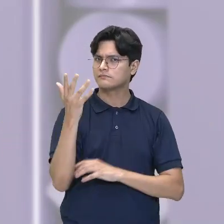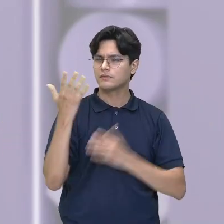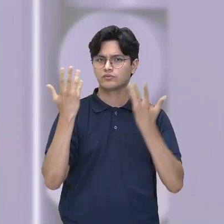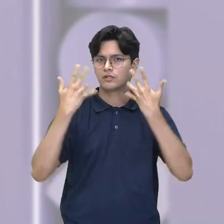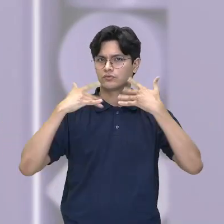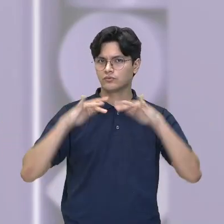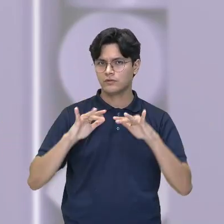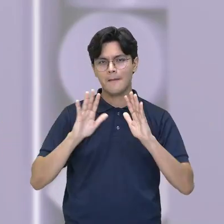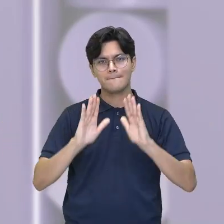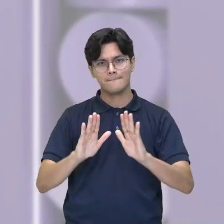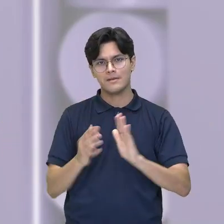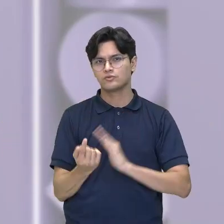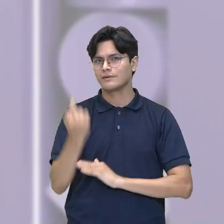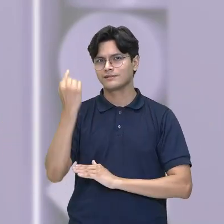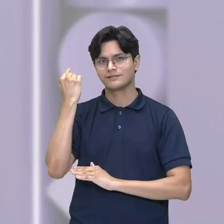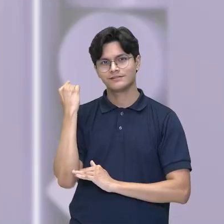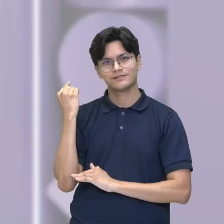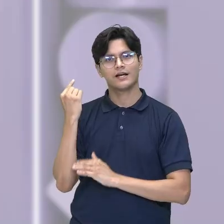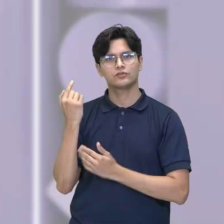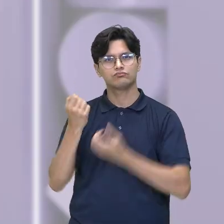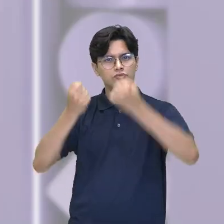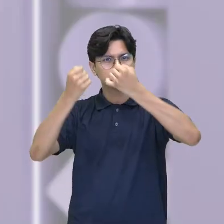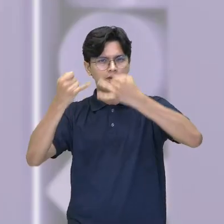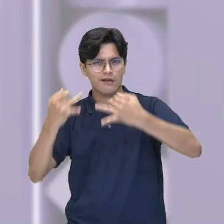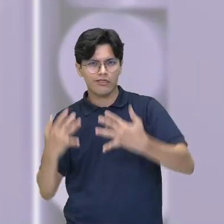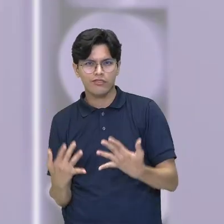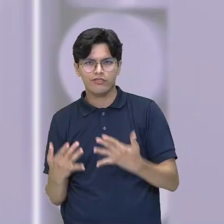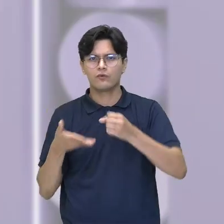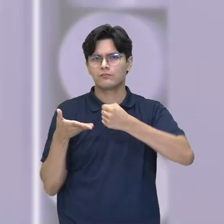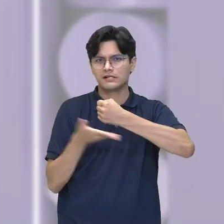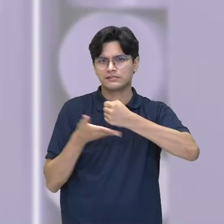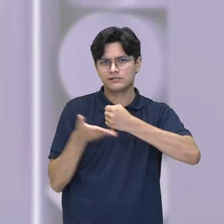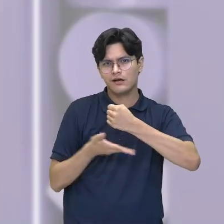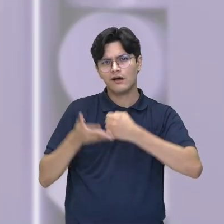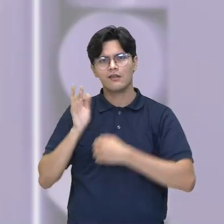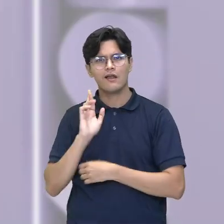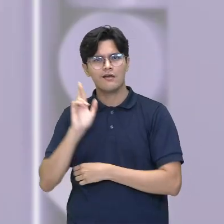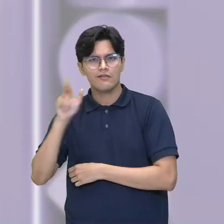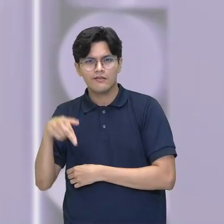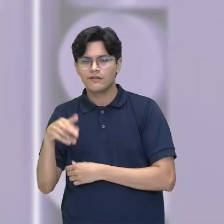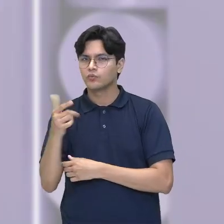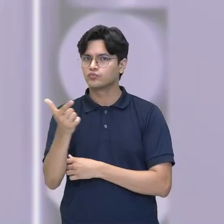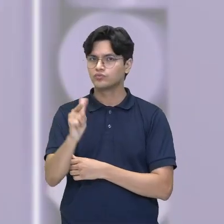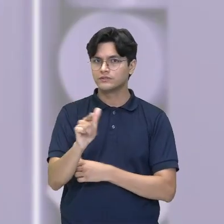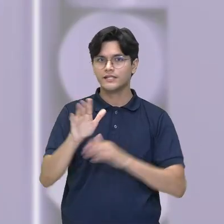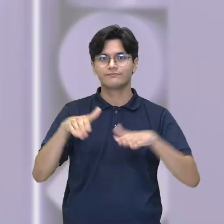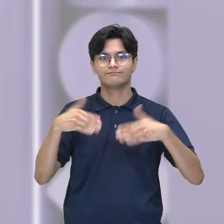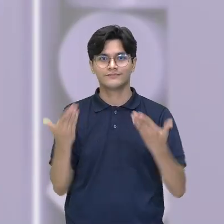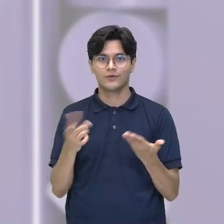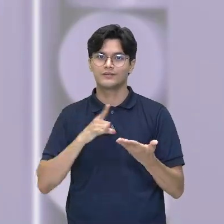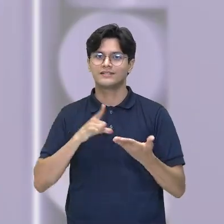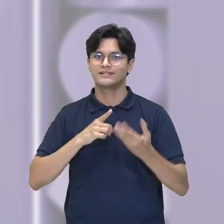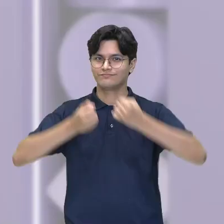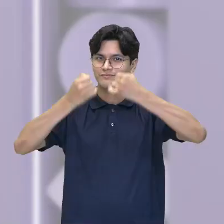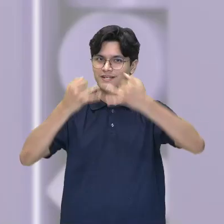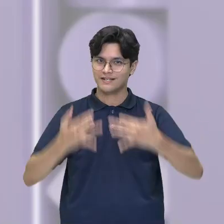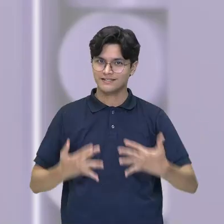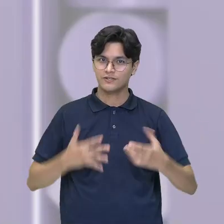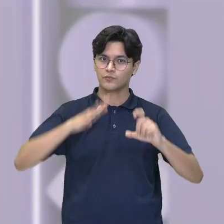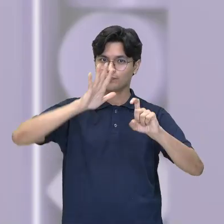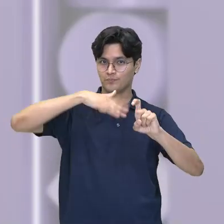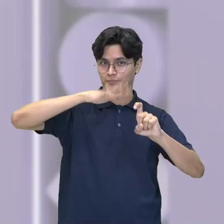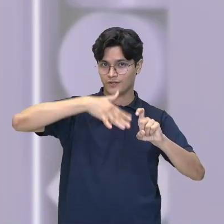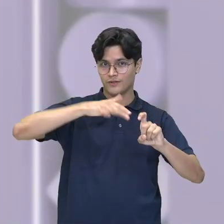um discurso racional para explicar aquilo, então você corria para o quê? Para o discurso mitológico. Então, o